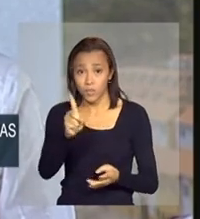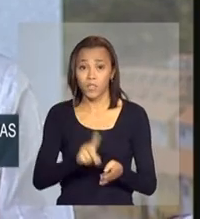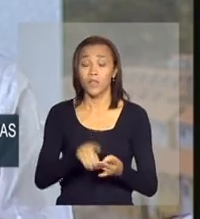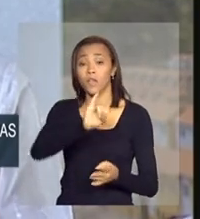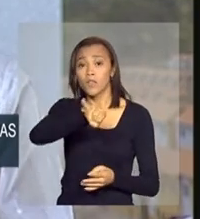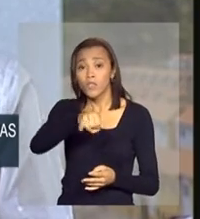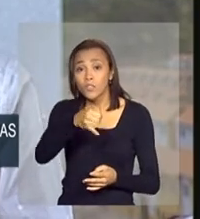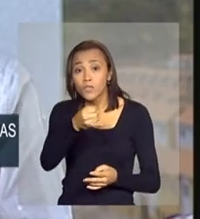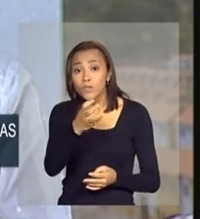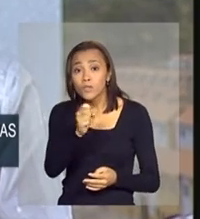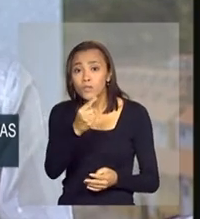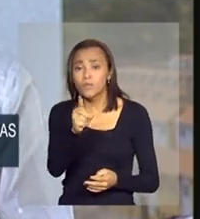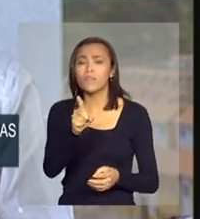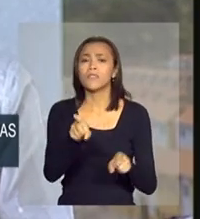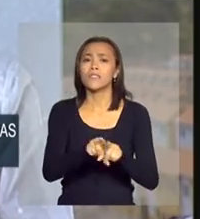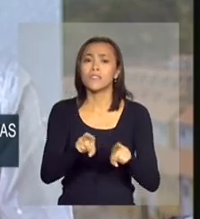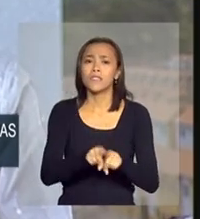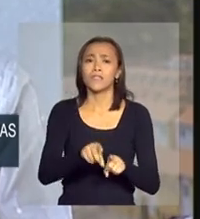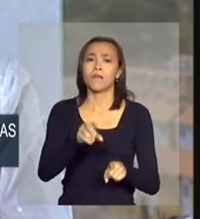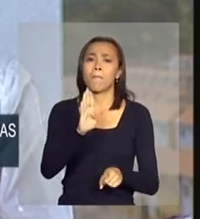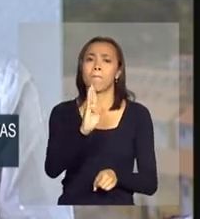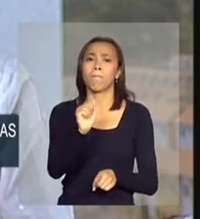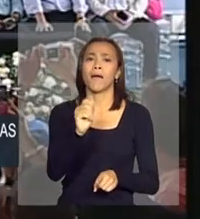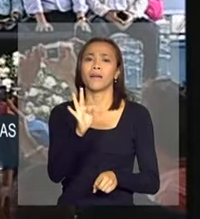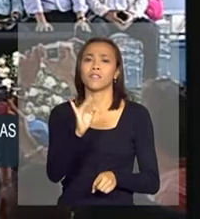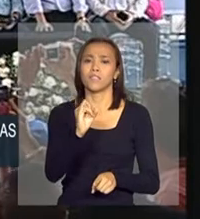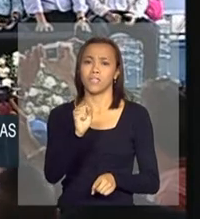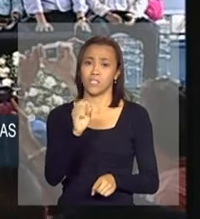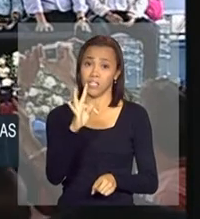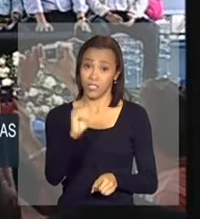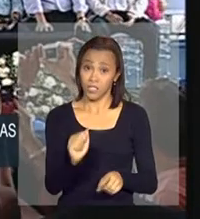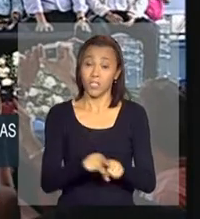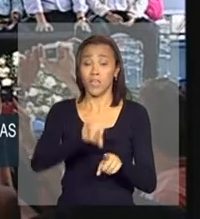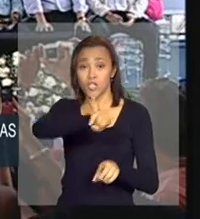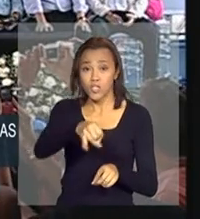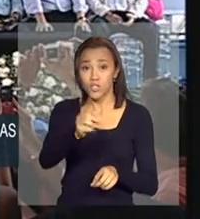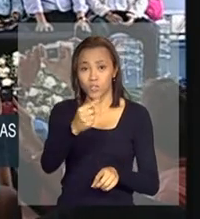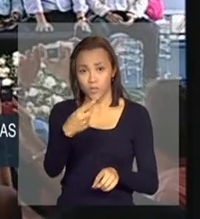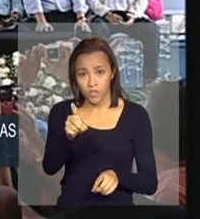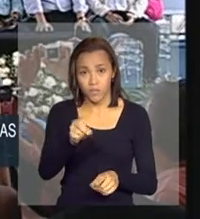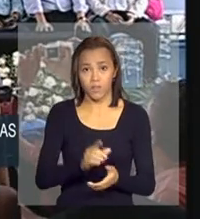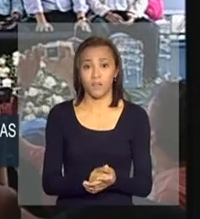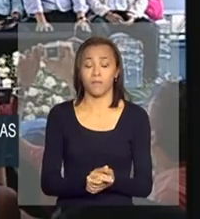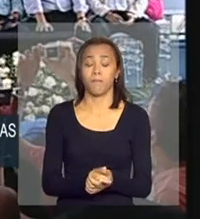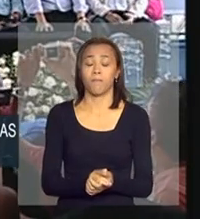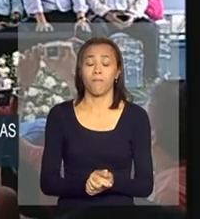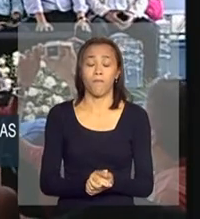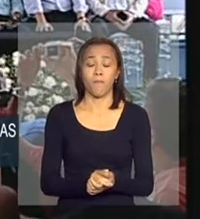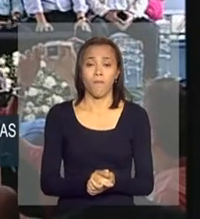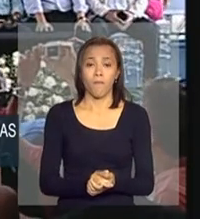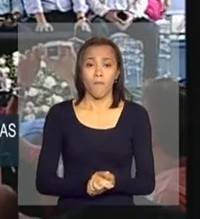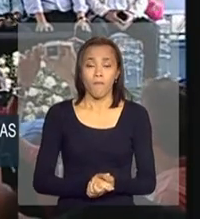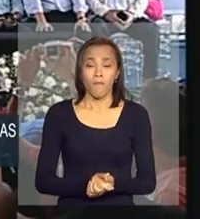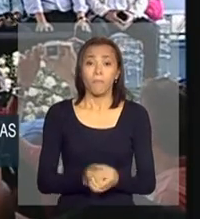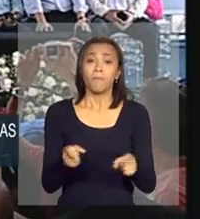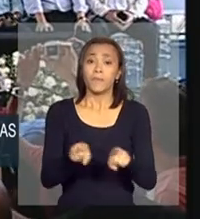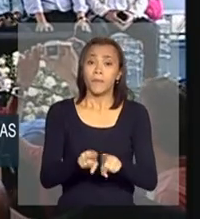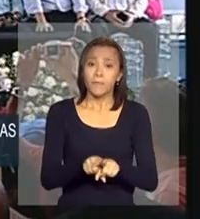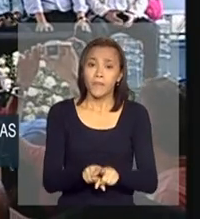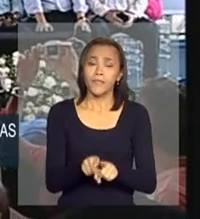Josué bengston miriquinho Batista Zé Geraldo Zequinha Marinho a